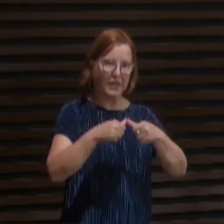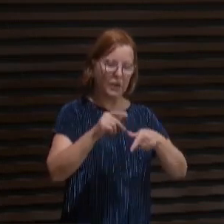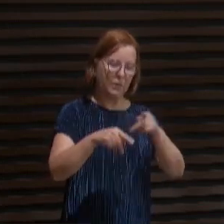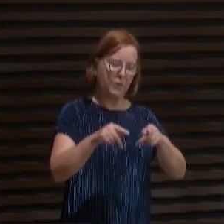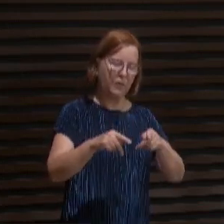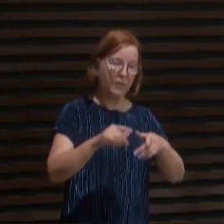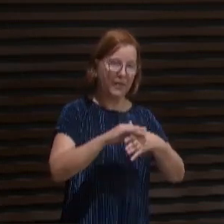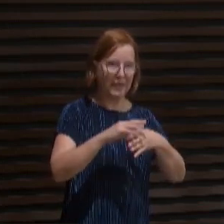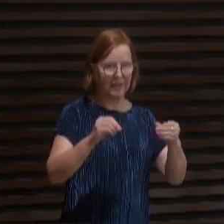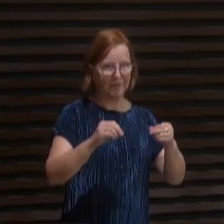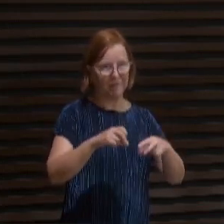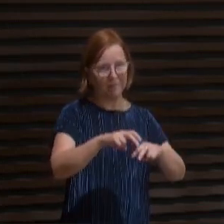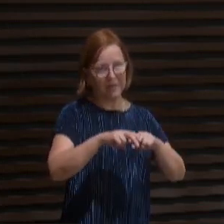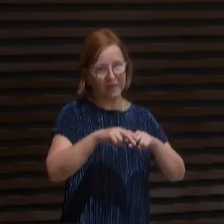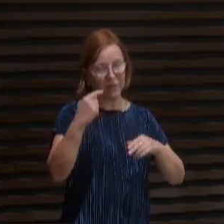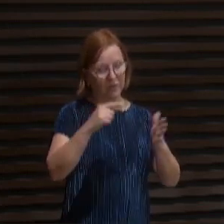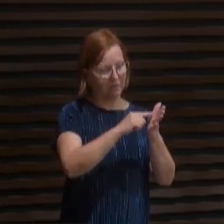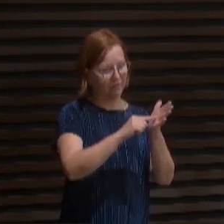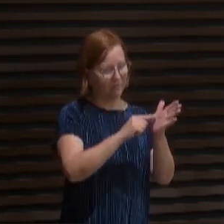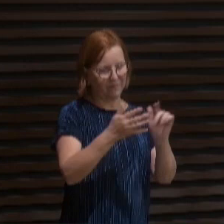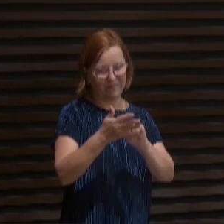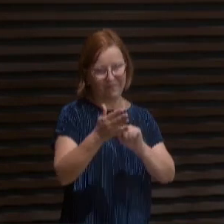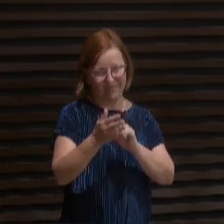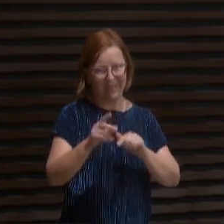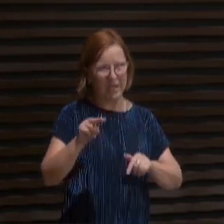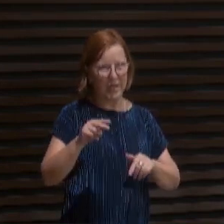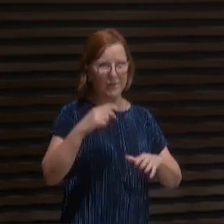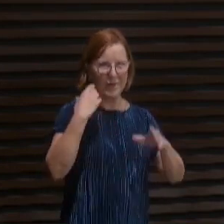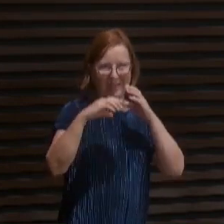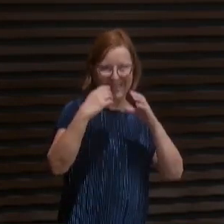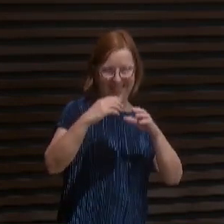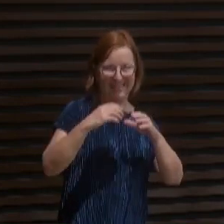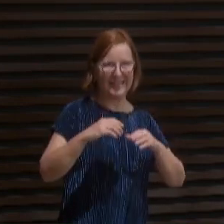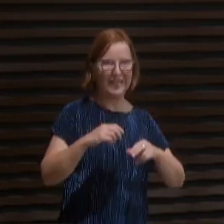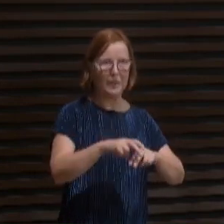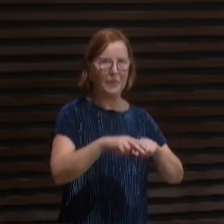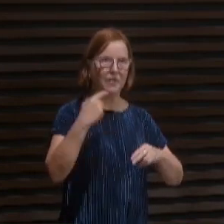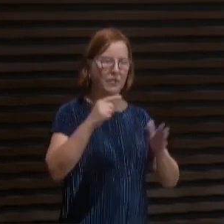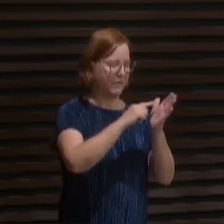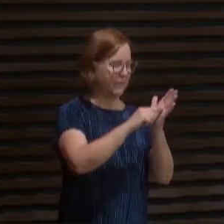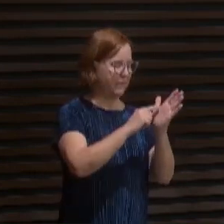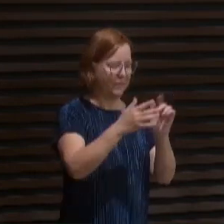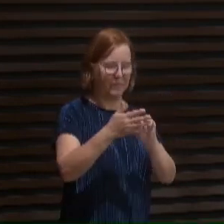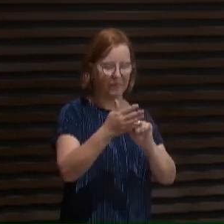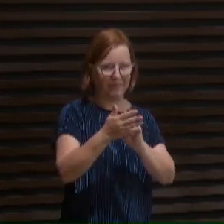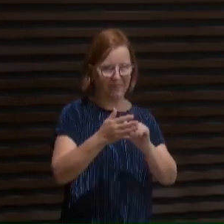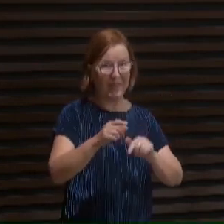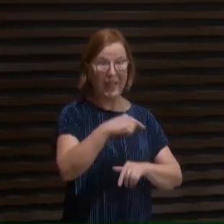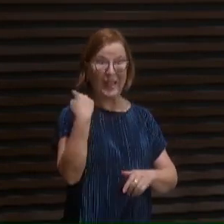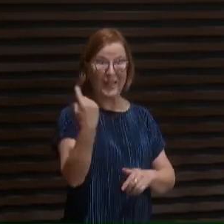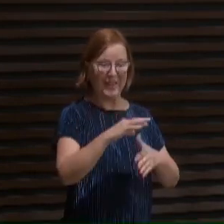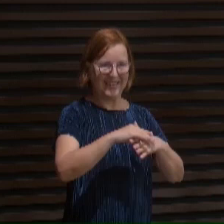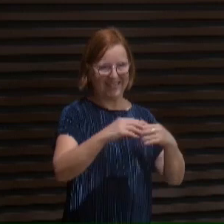sarado pelas suas feridas. Nós cantamos há pouco aqui que pelas suas pisaduras nós fomos